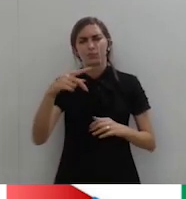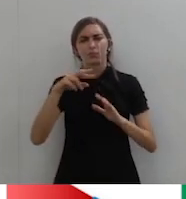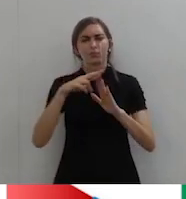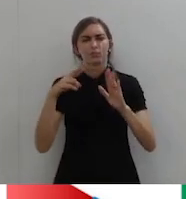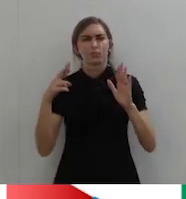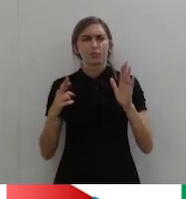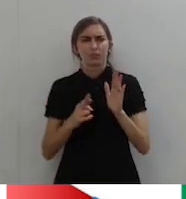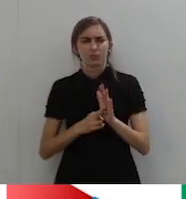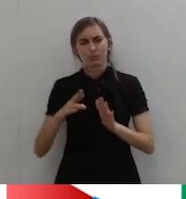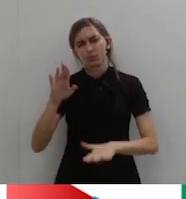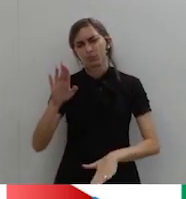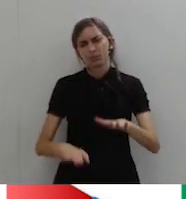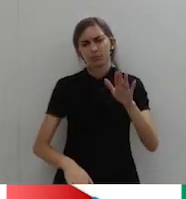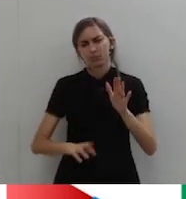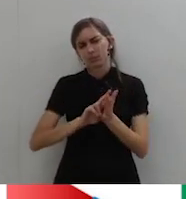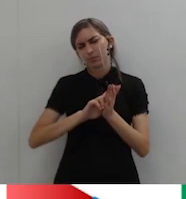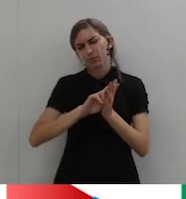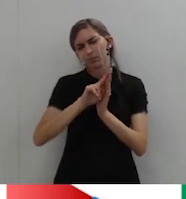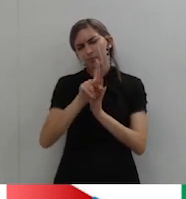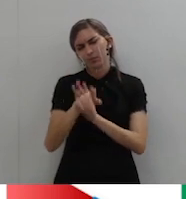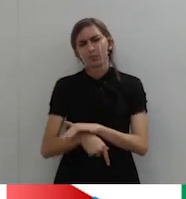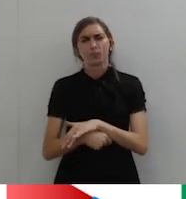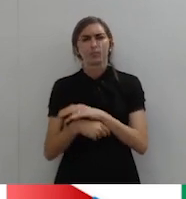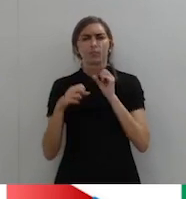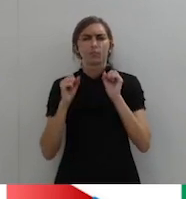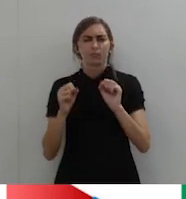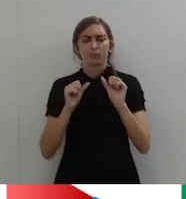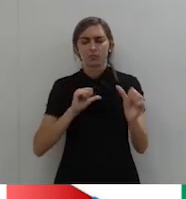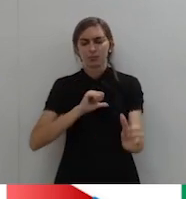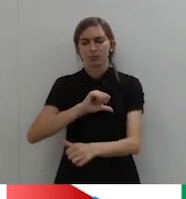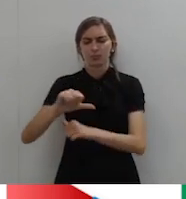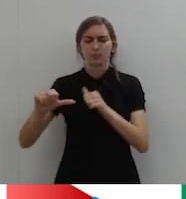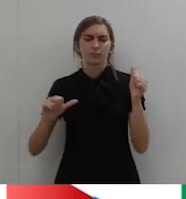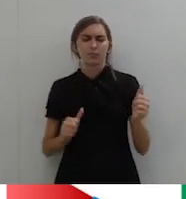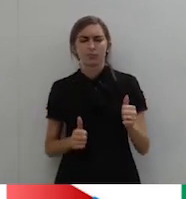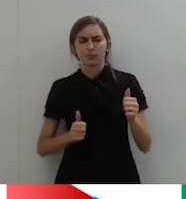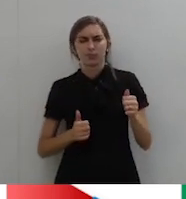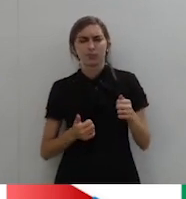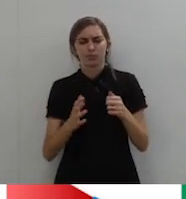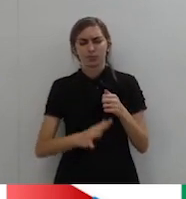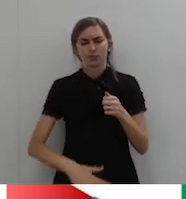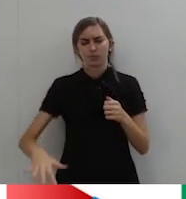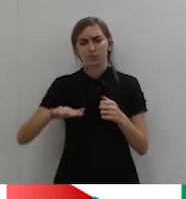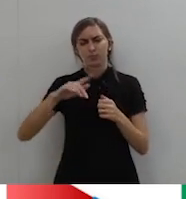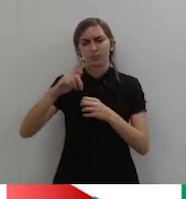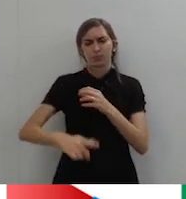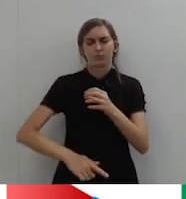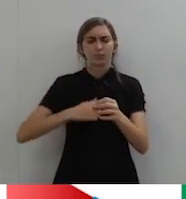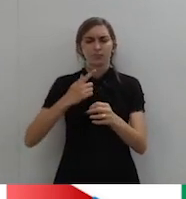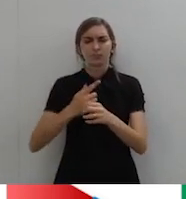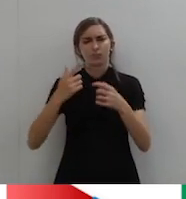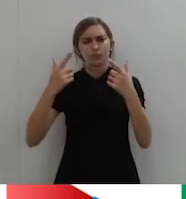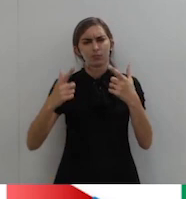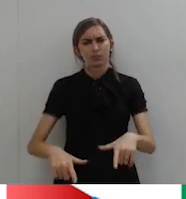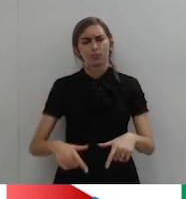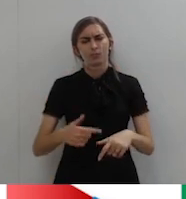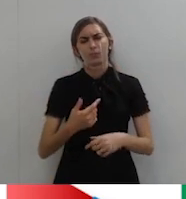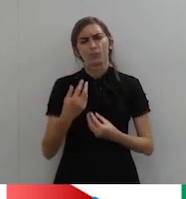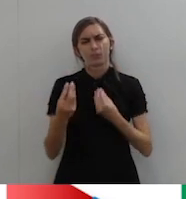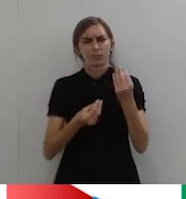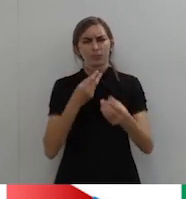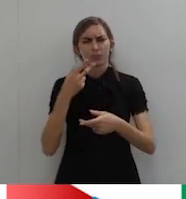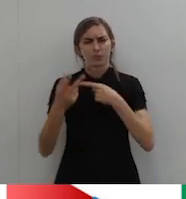Suas regras geralmente são variáveis e elas podem modificar facilmente de uma área geográfica para outra. E até mesmo,